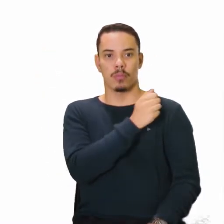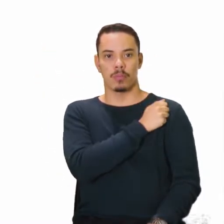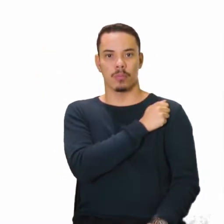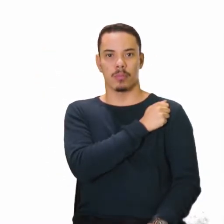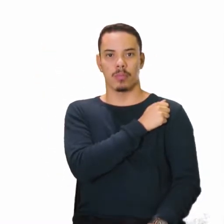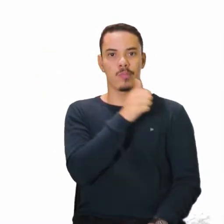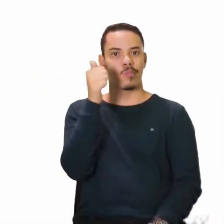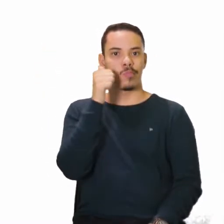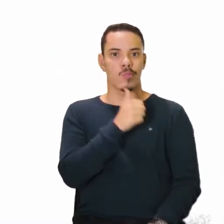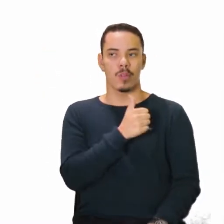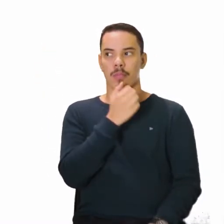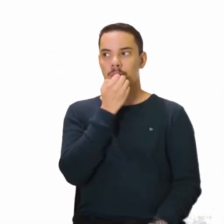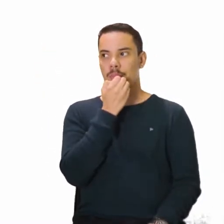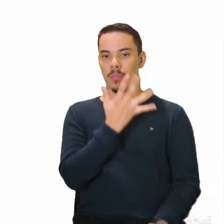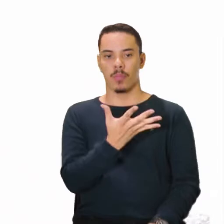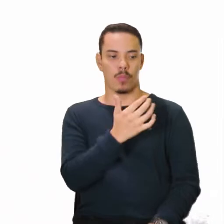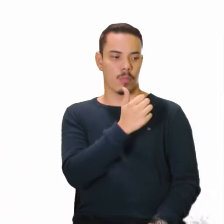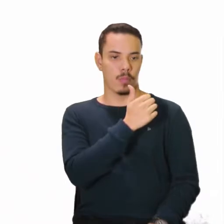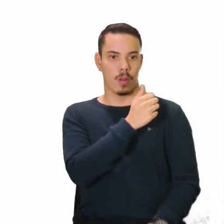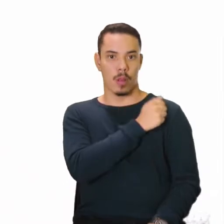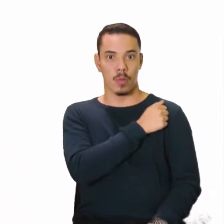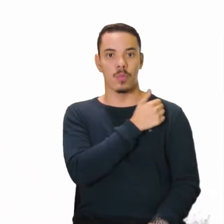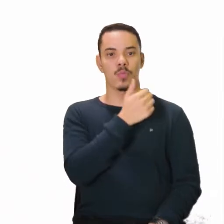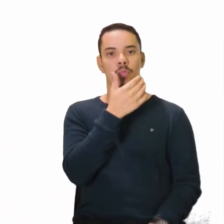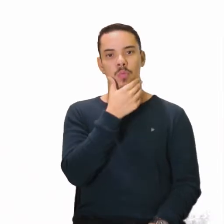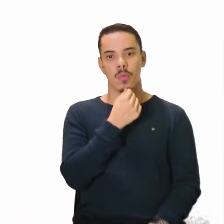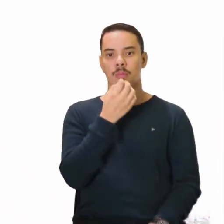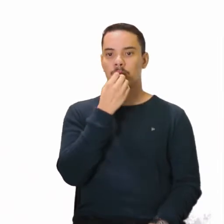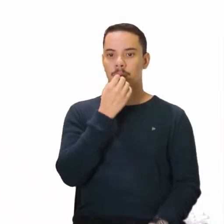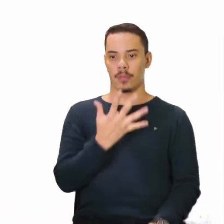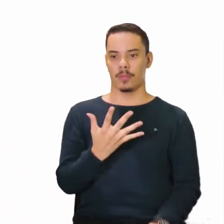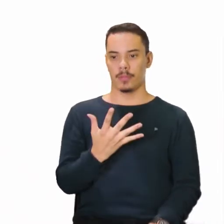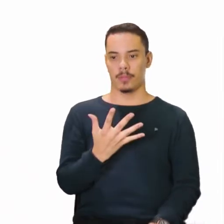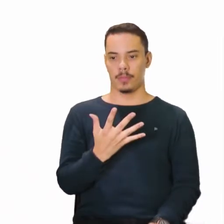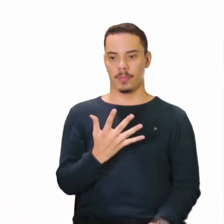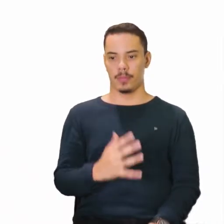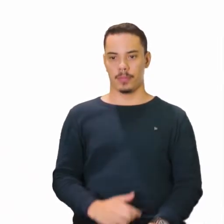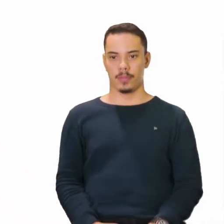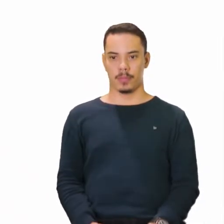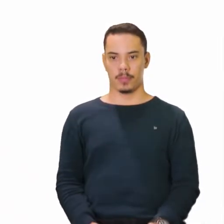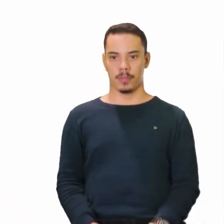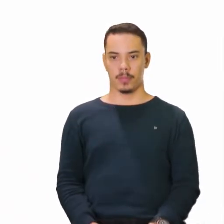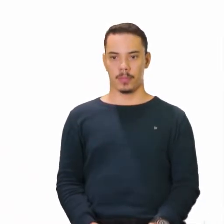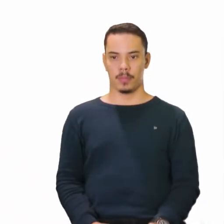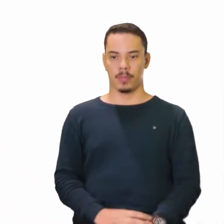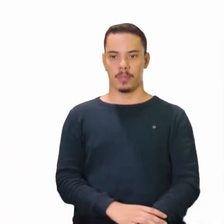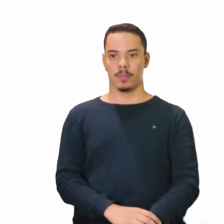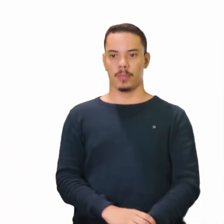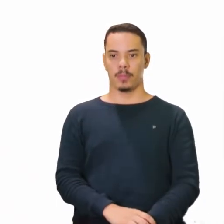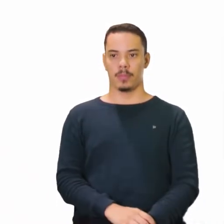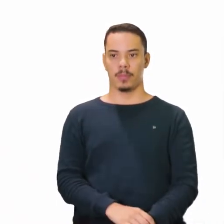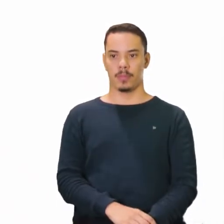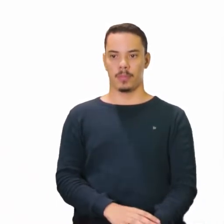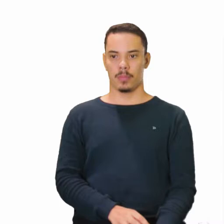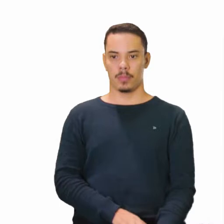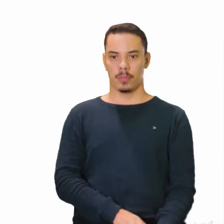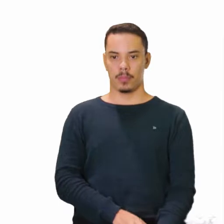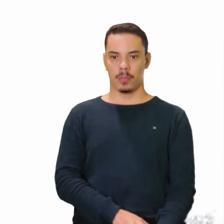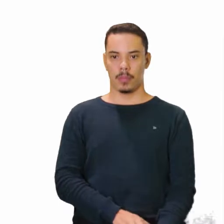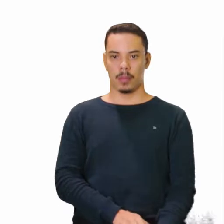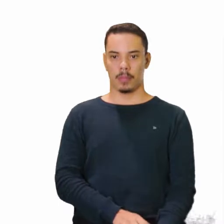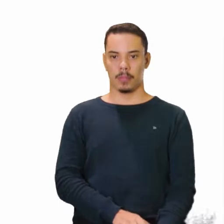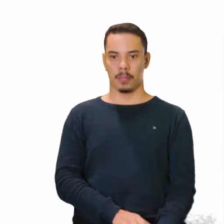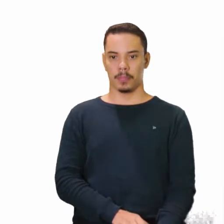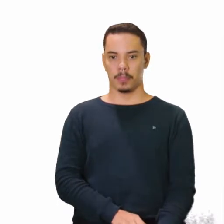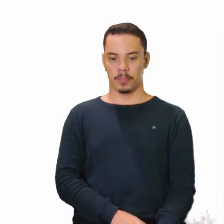boa, viu só? Então, aí o adjetivo, aí biforme, cada um com seu